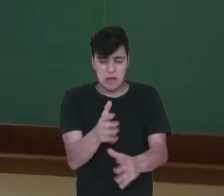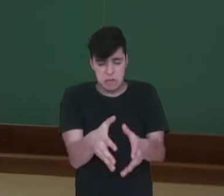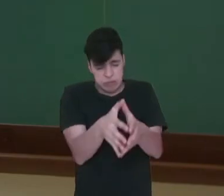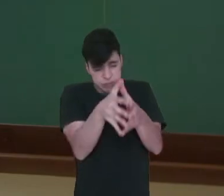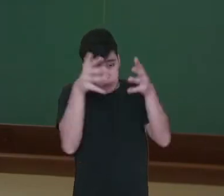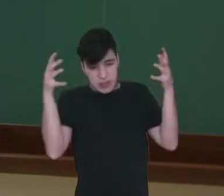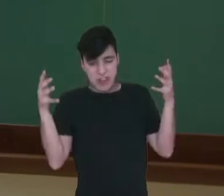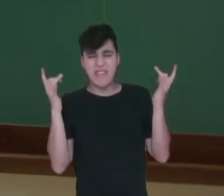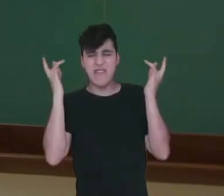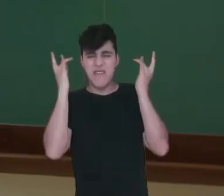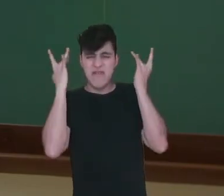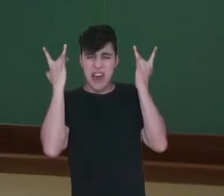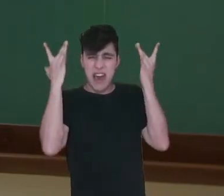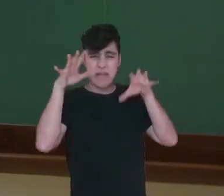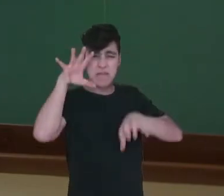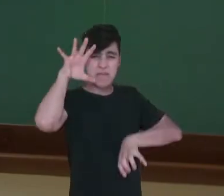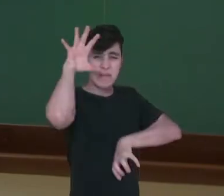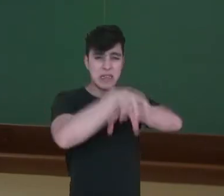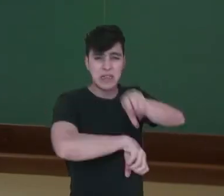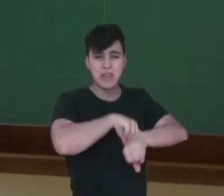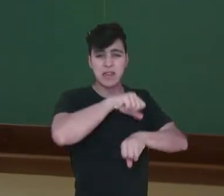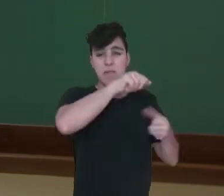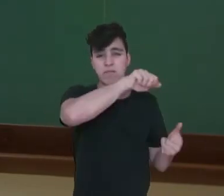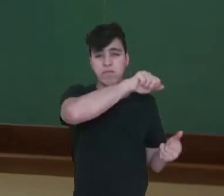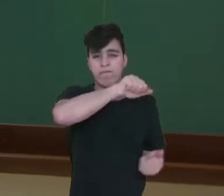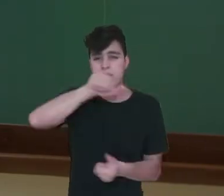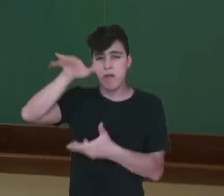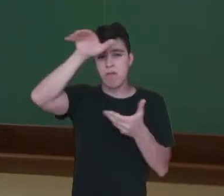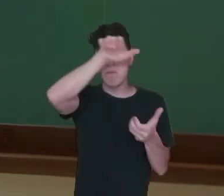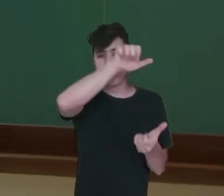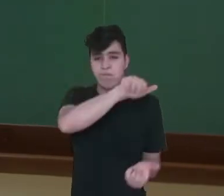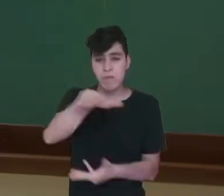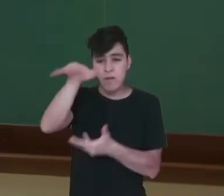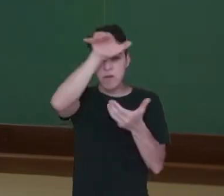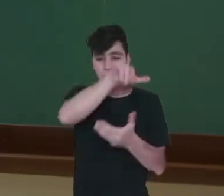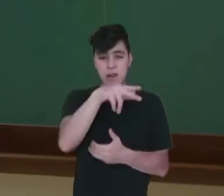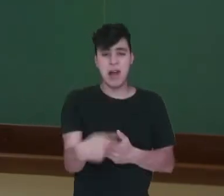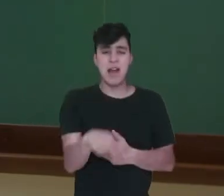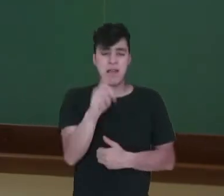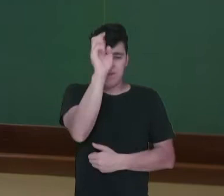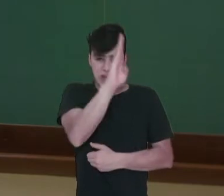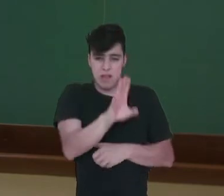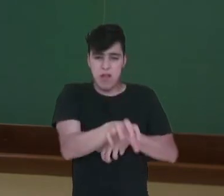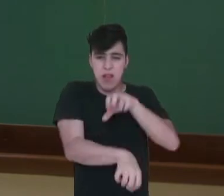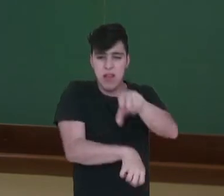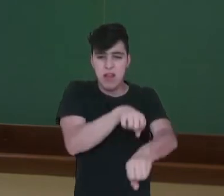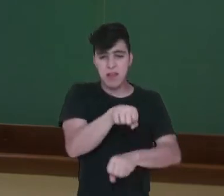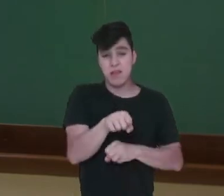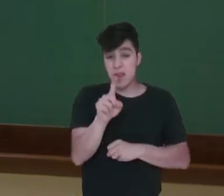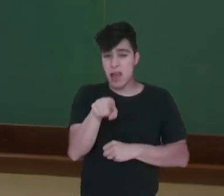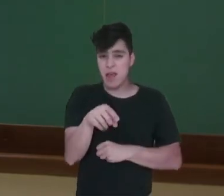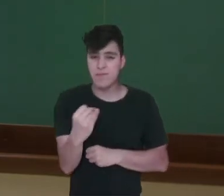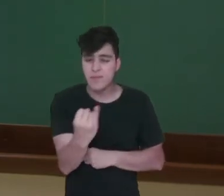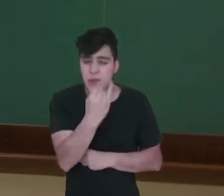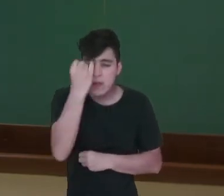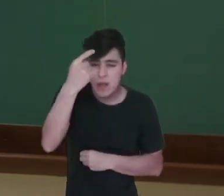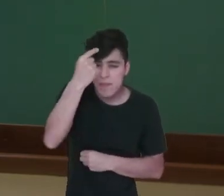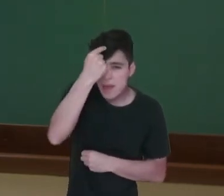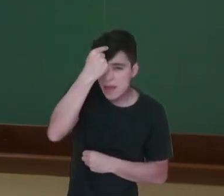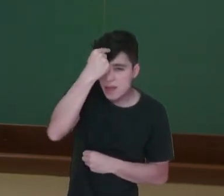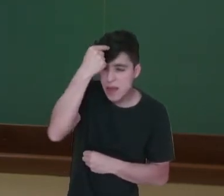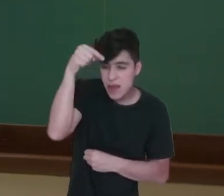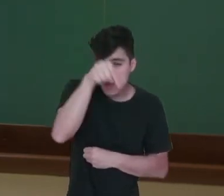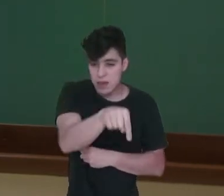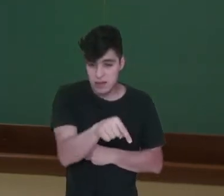facilidade de se retirar, explorar tudo isso do território brasileiro. Então, bem importante a gente pensar, a